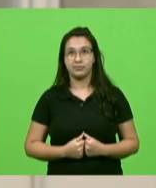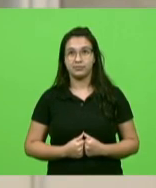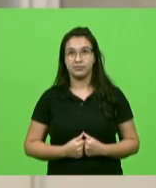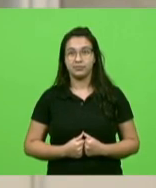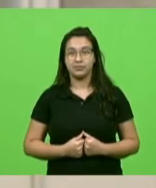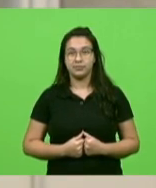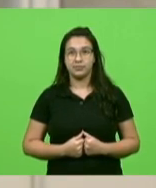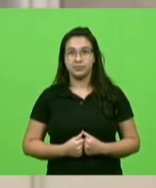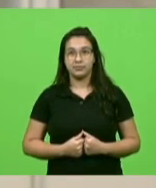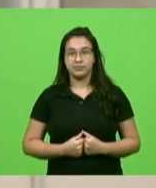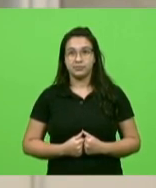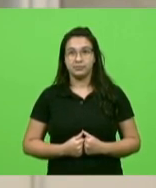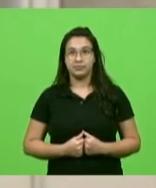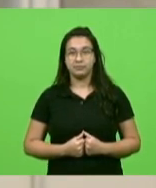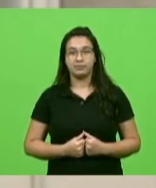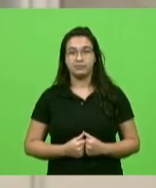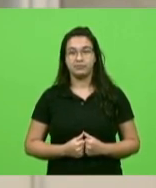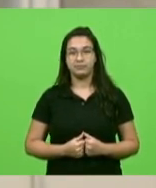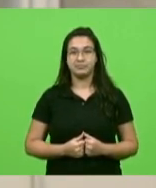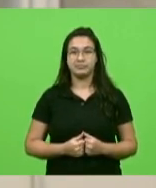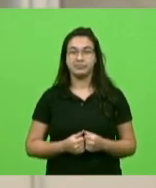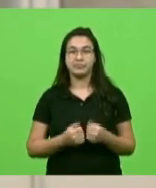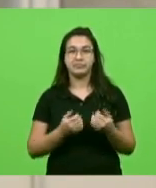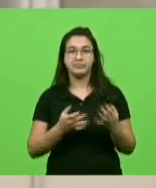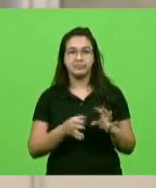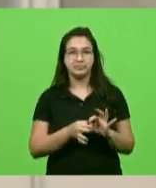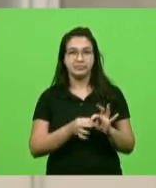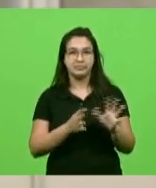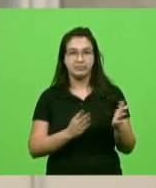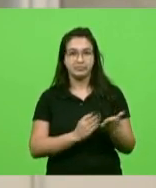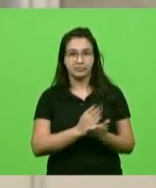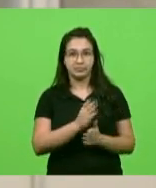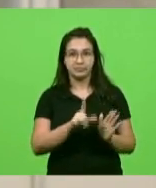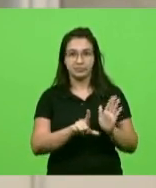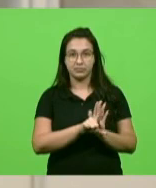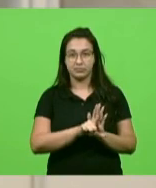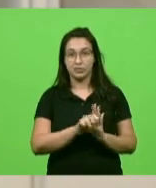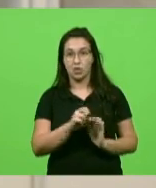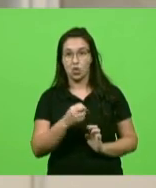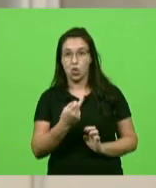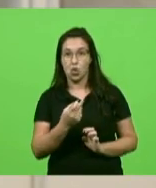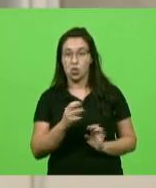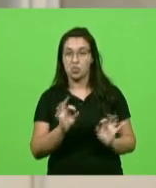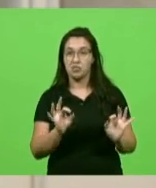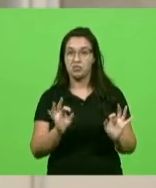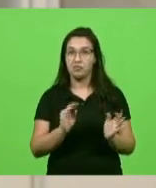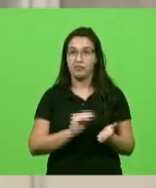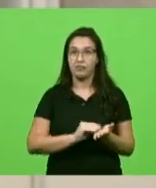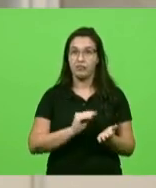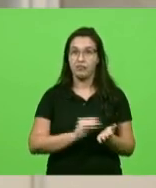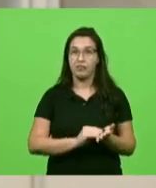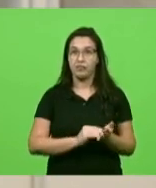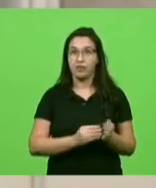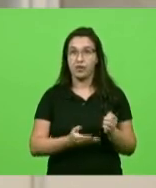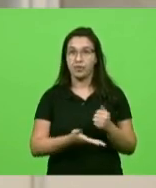as peças não autorizados por lei ou sem observância das prescrições legais